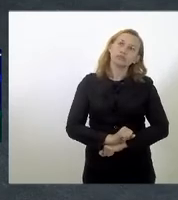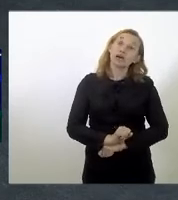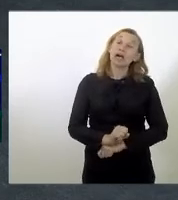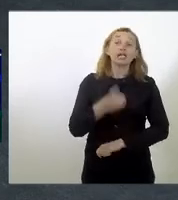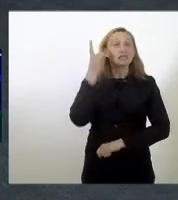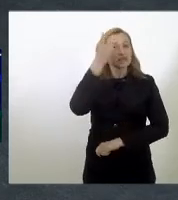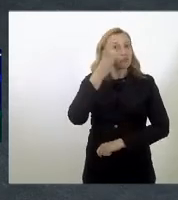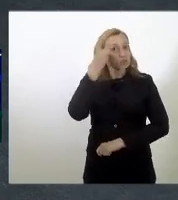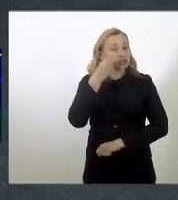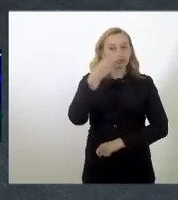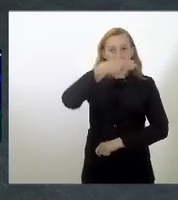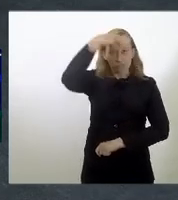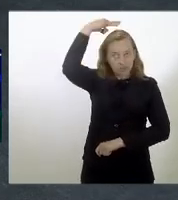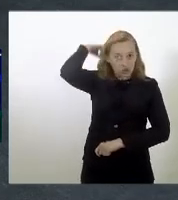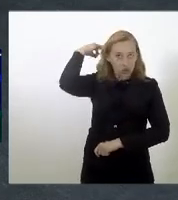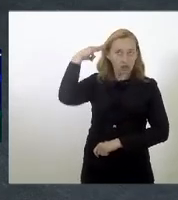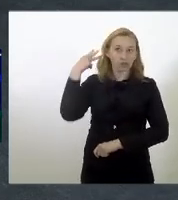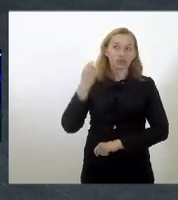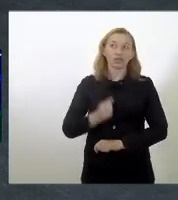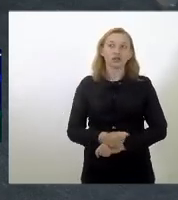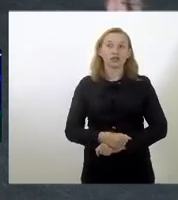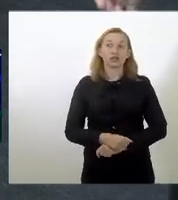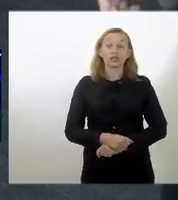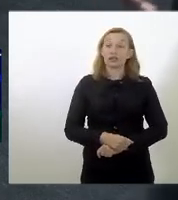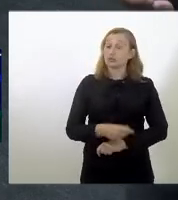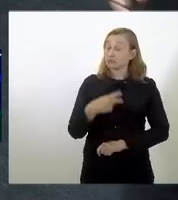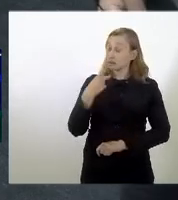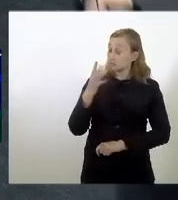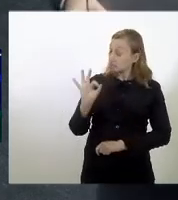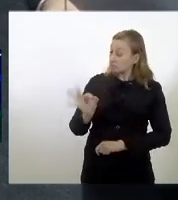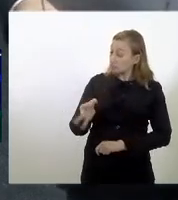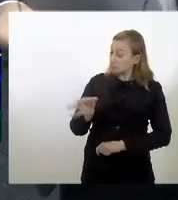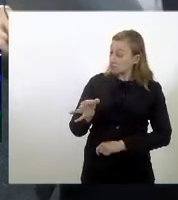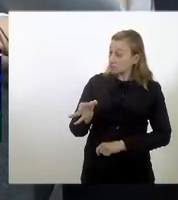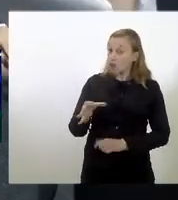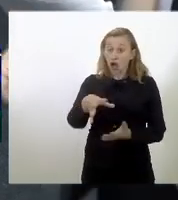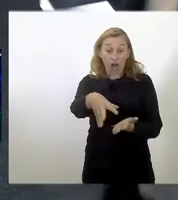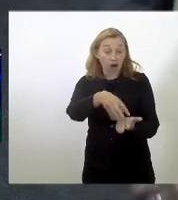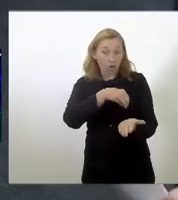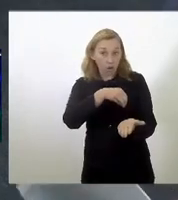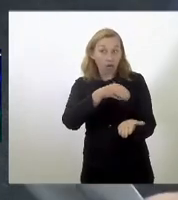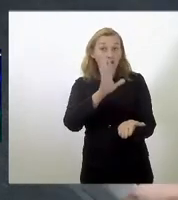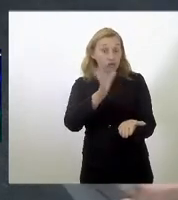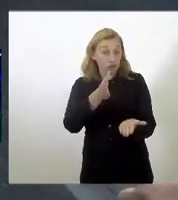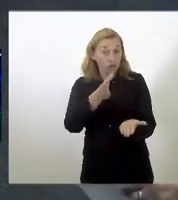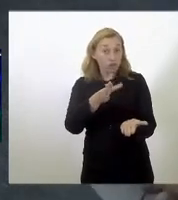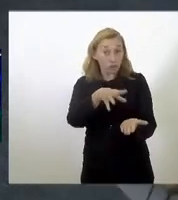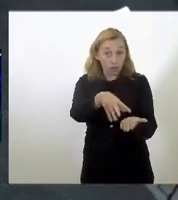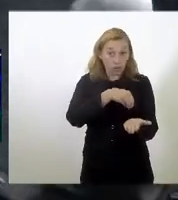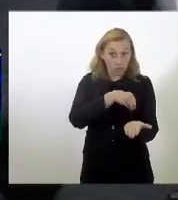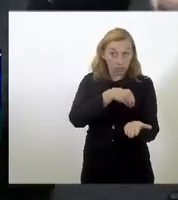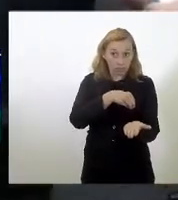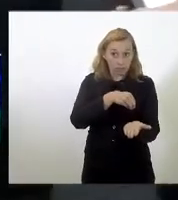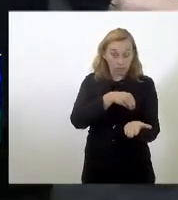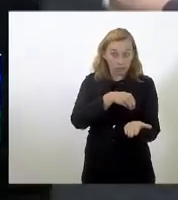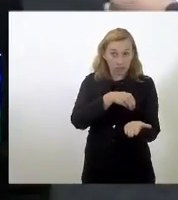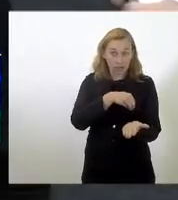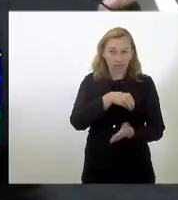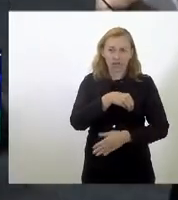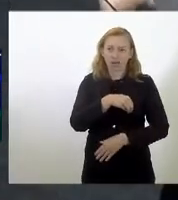Deputado Márcio Pacheco adenda corretamente que a cola, como o nome já diz, é